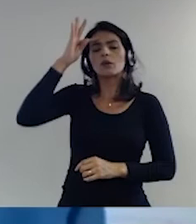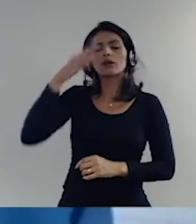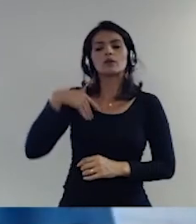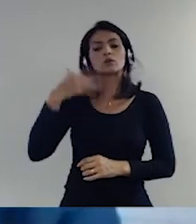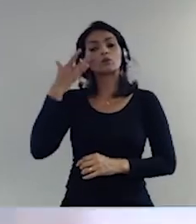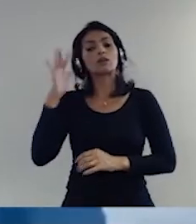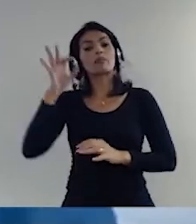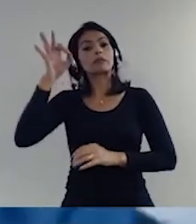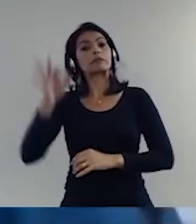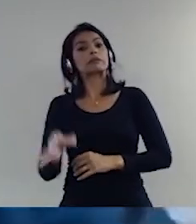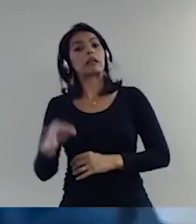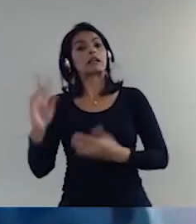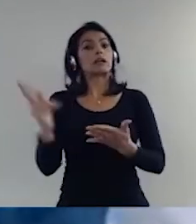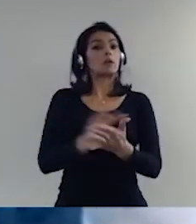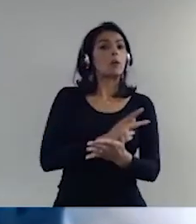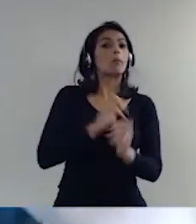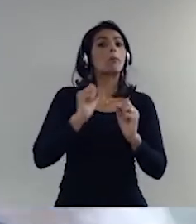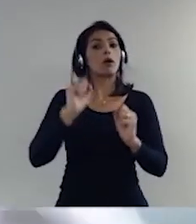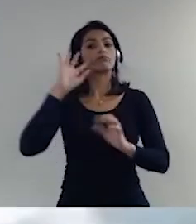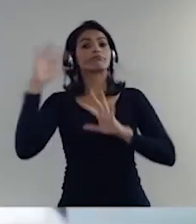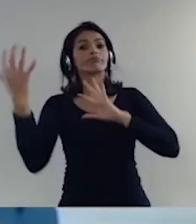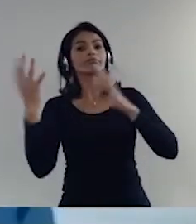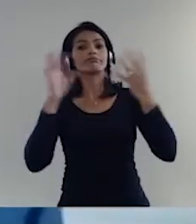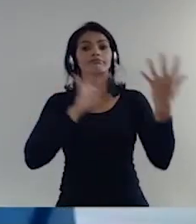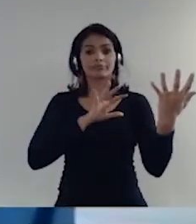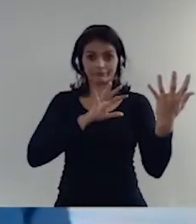lá, a partir da